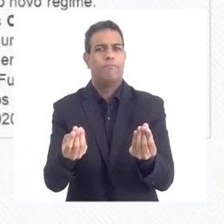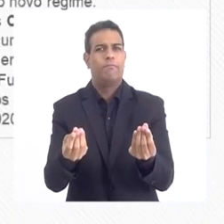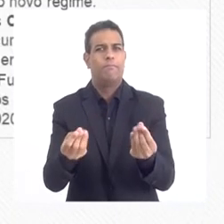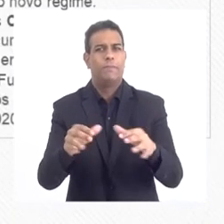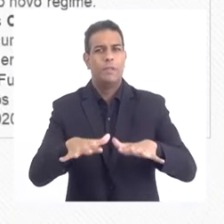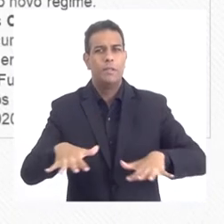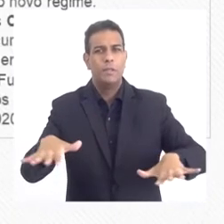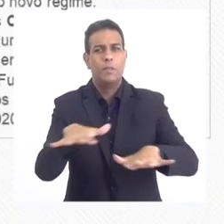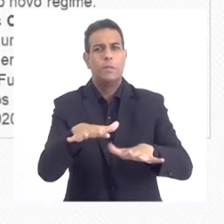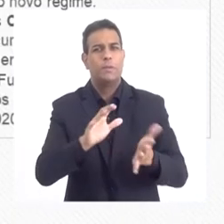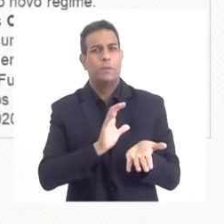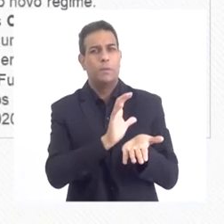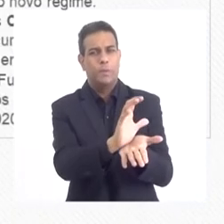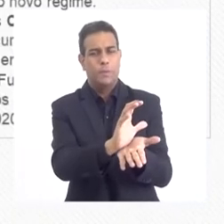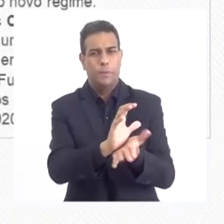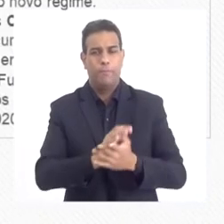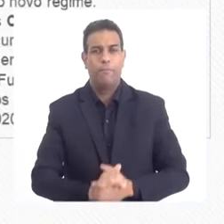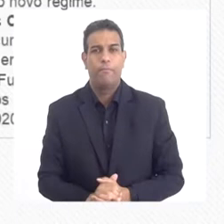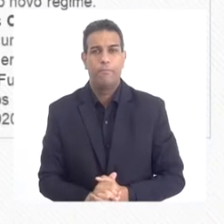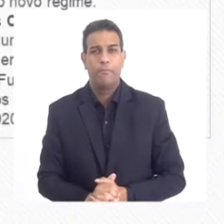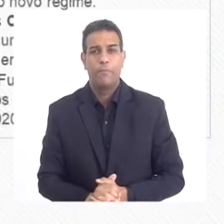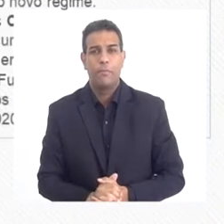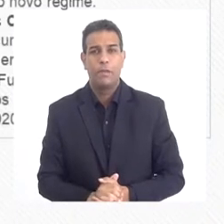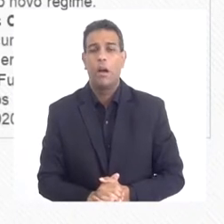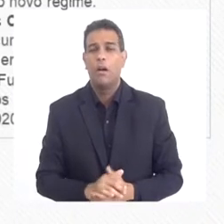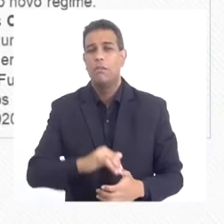da securitização. Eu queria aproveitar